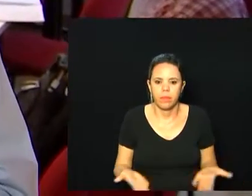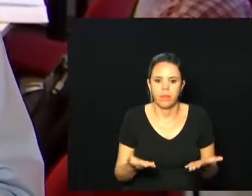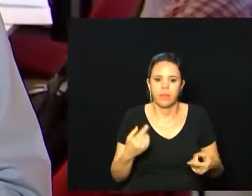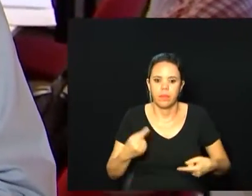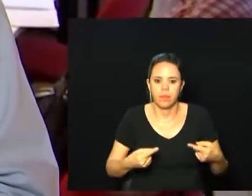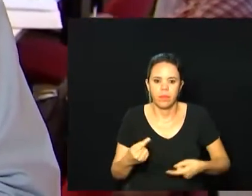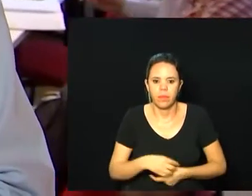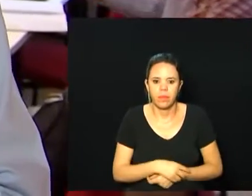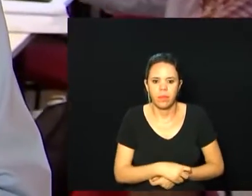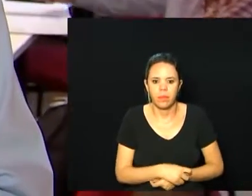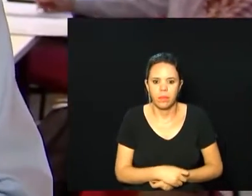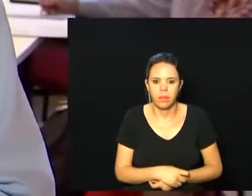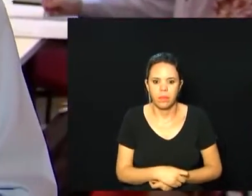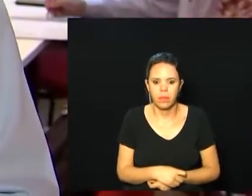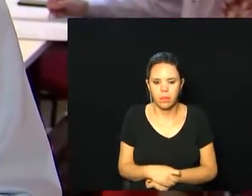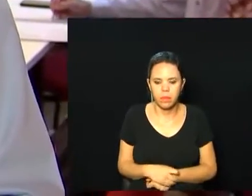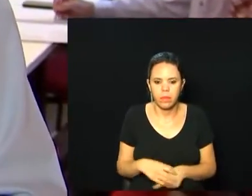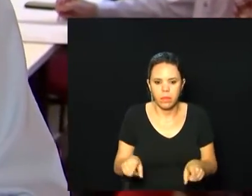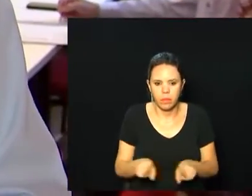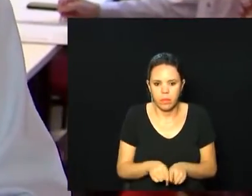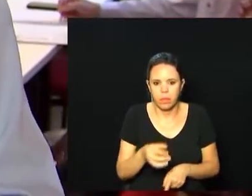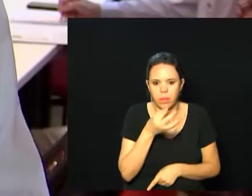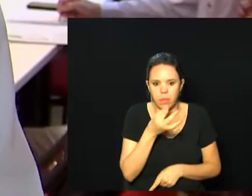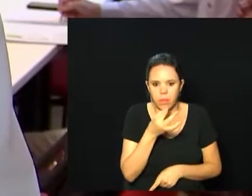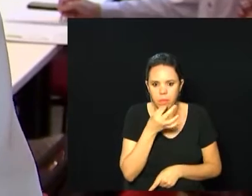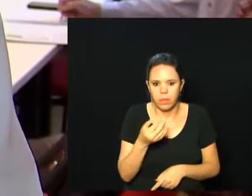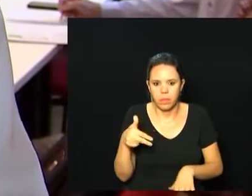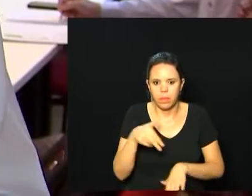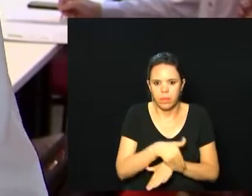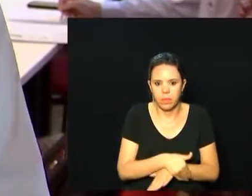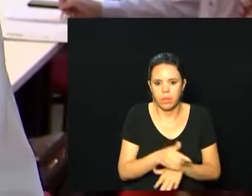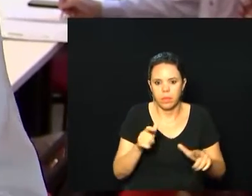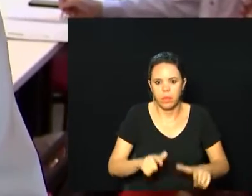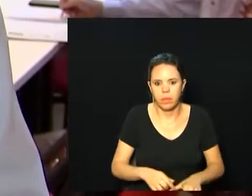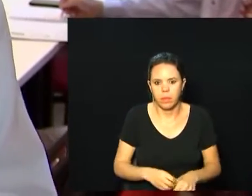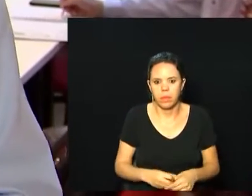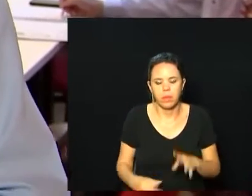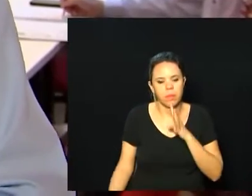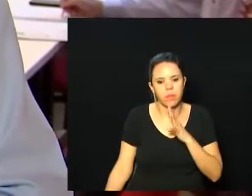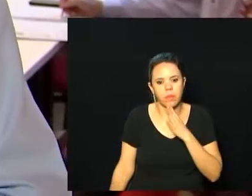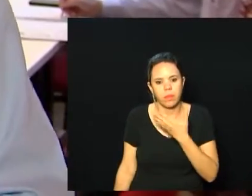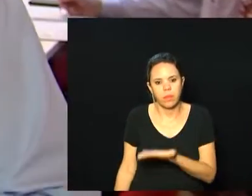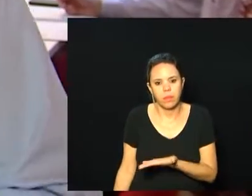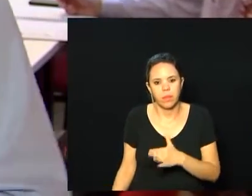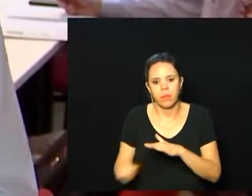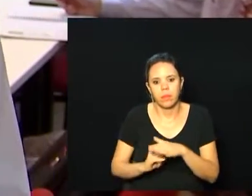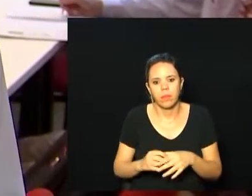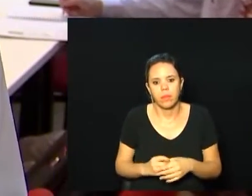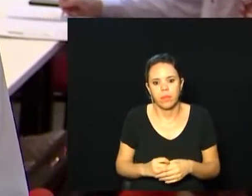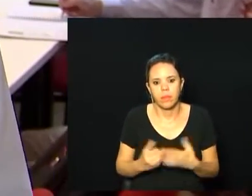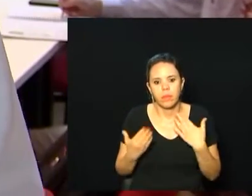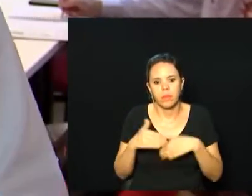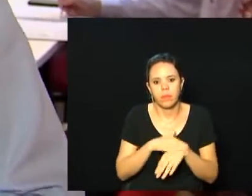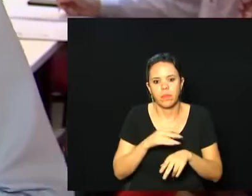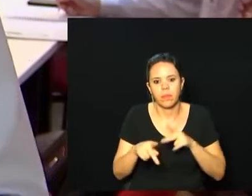discutindo. E ela também sugestionou que nós viéssemos em loco, viéssemos conhecer a instituição e conversar